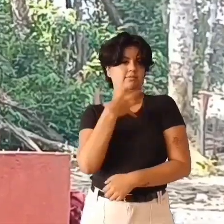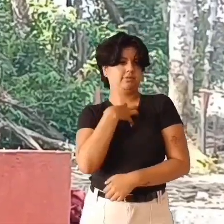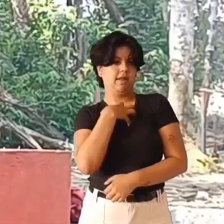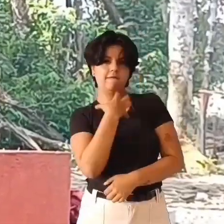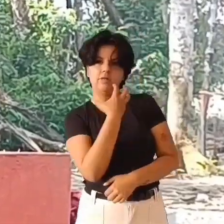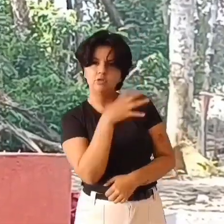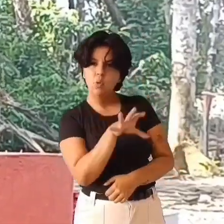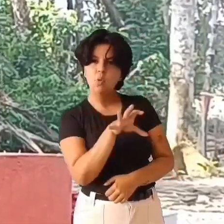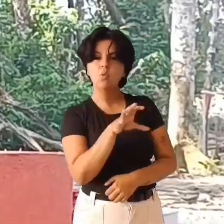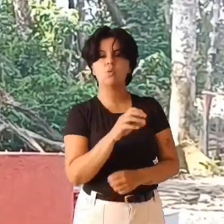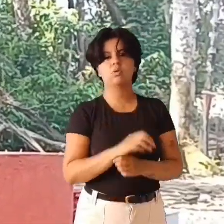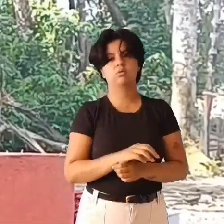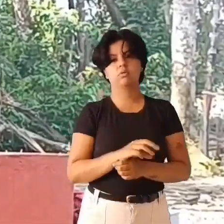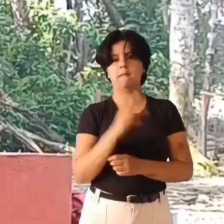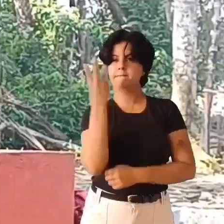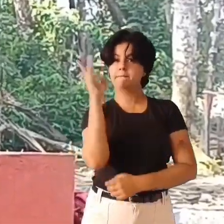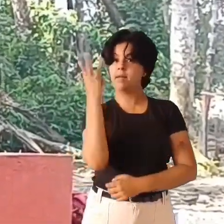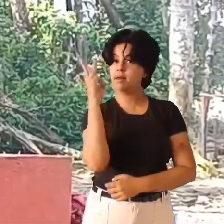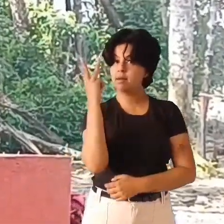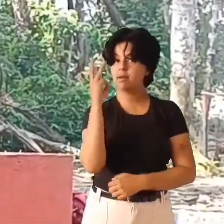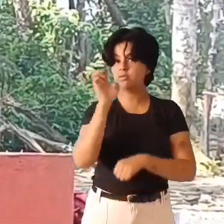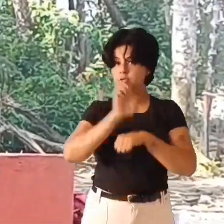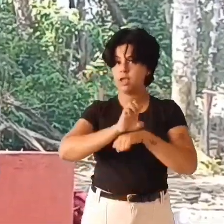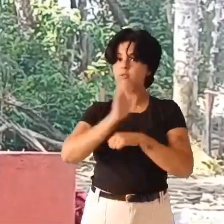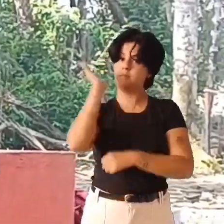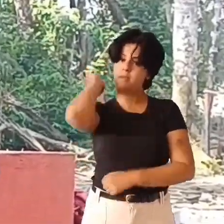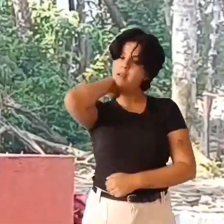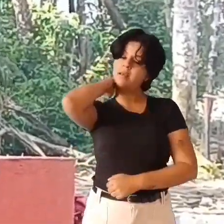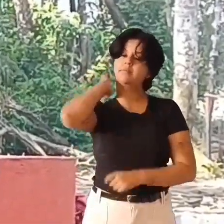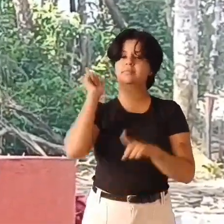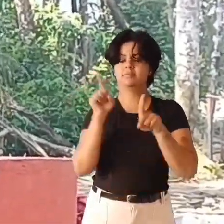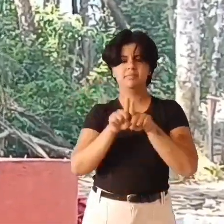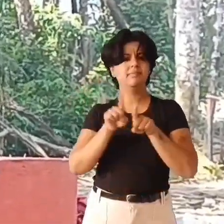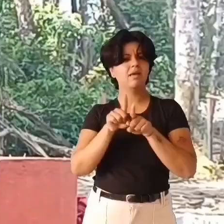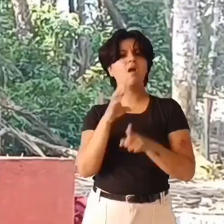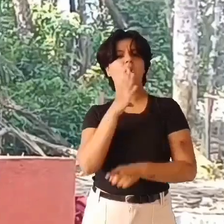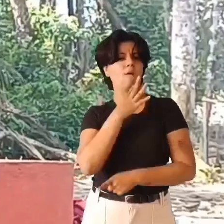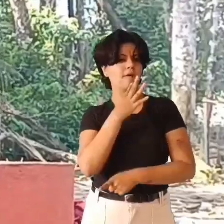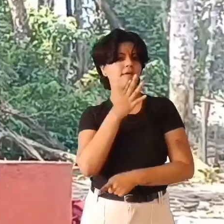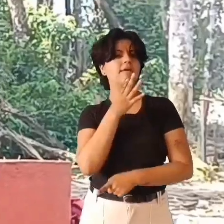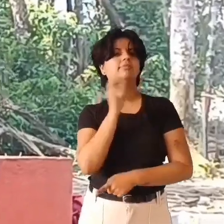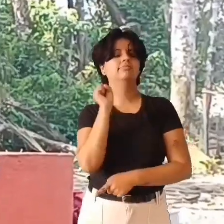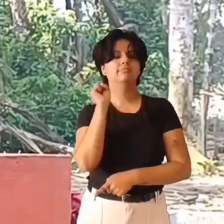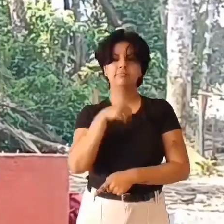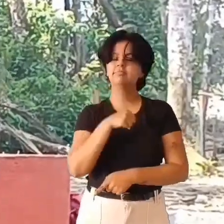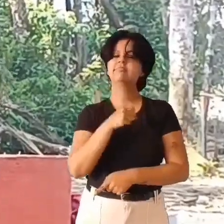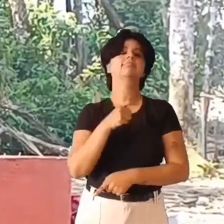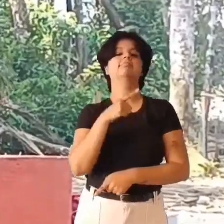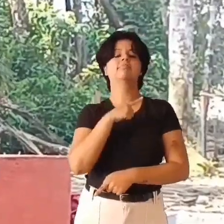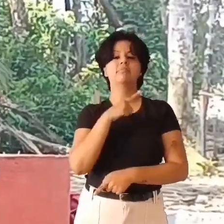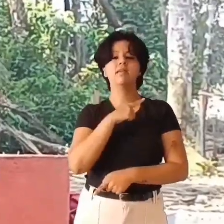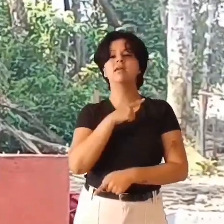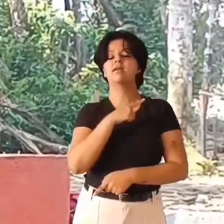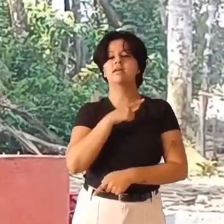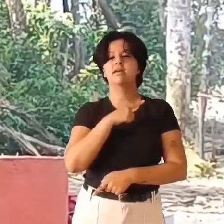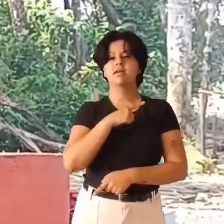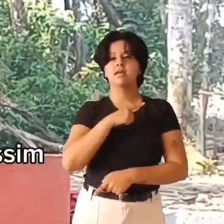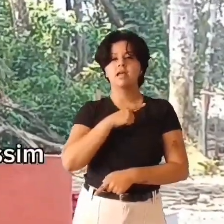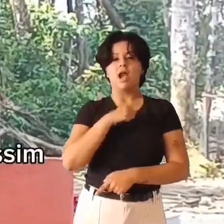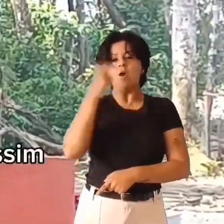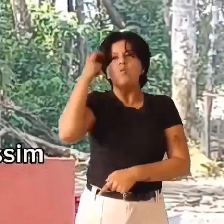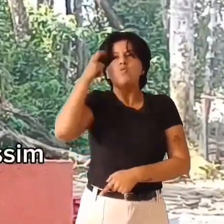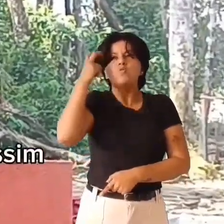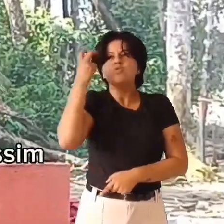Na Bahia, Salvador, Maranhão, Pará. Então nós temos muito essa questão